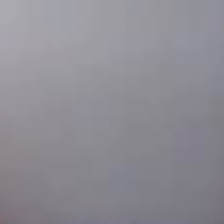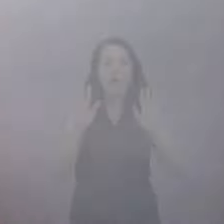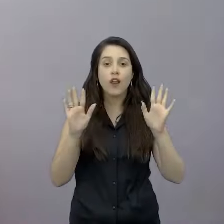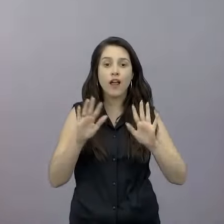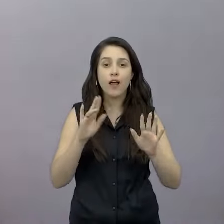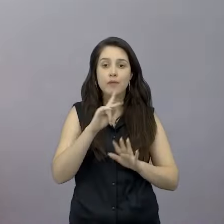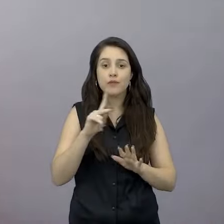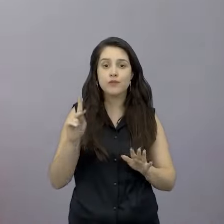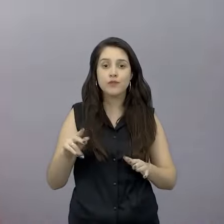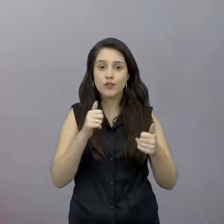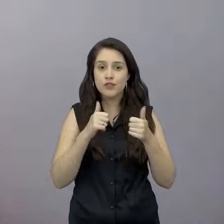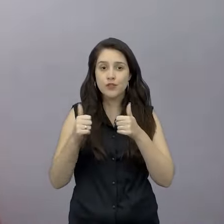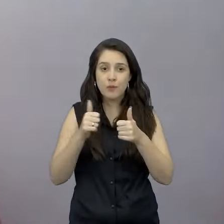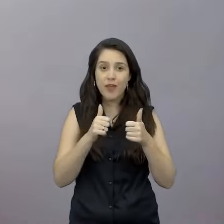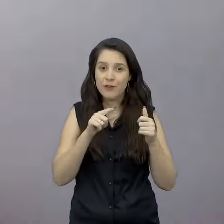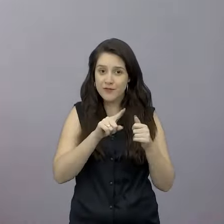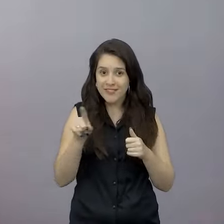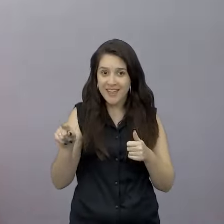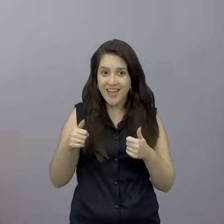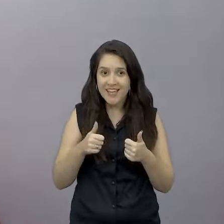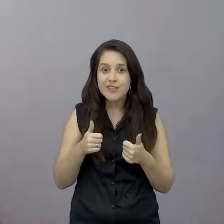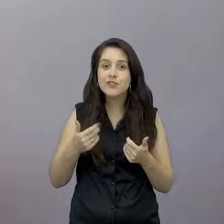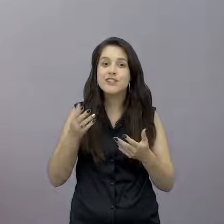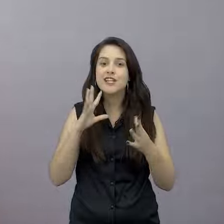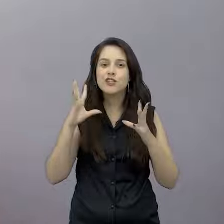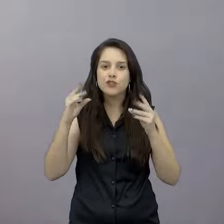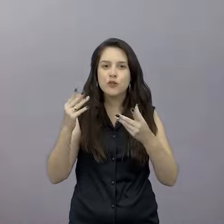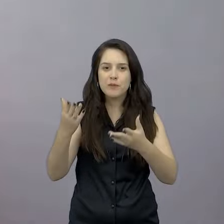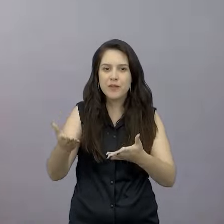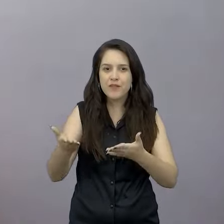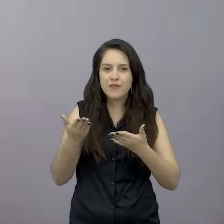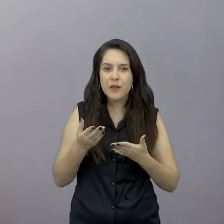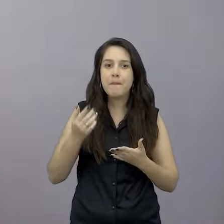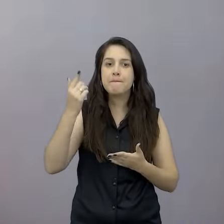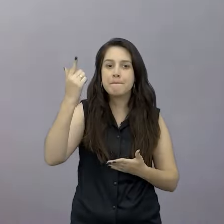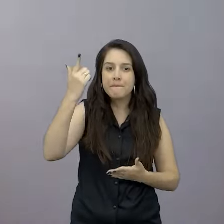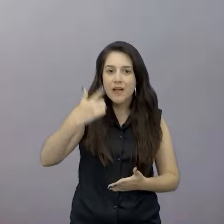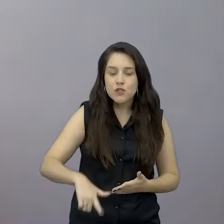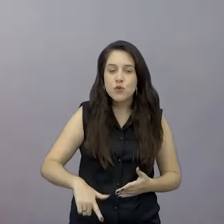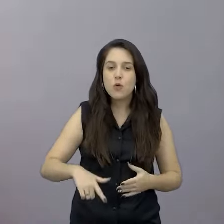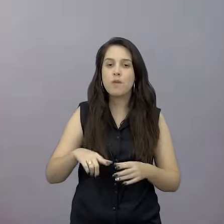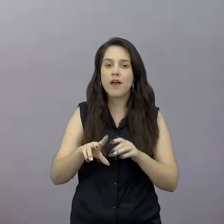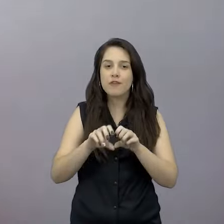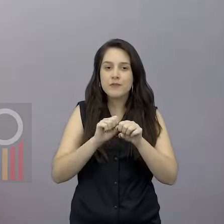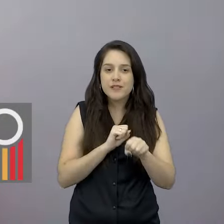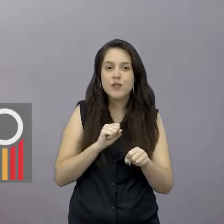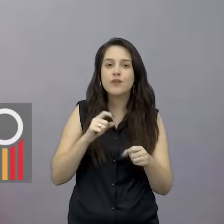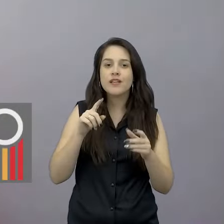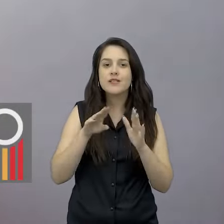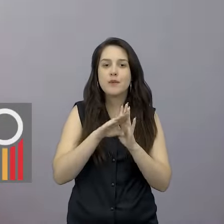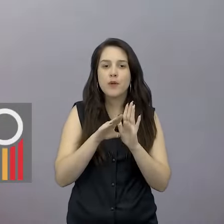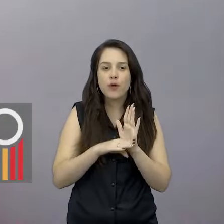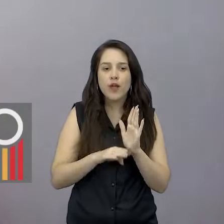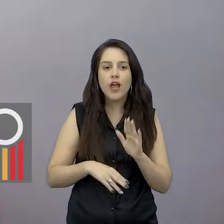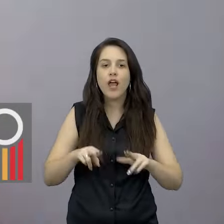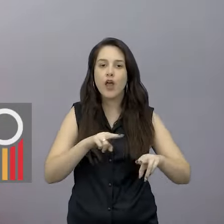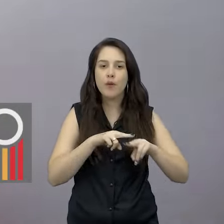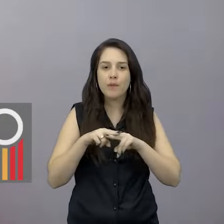professores, tudo bem com vocês? Sejam bem-vindos a mais um nosso encontro formativo do programa de recuperação